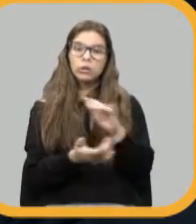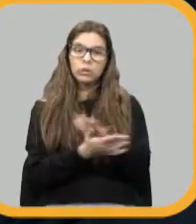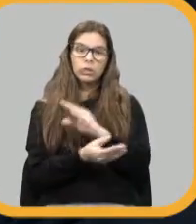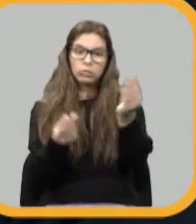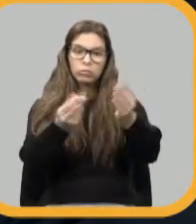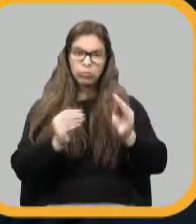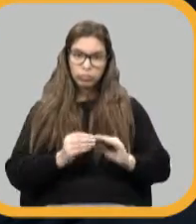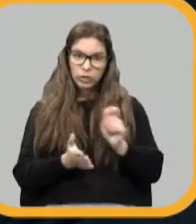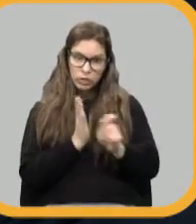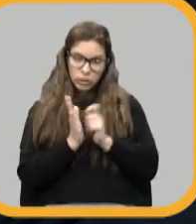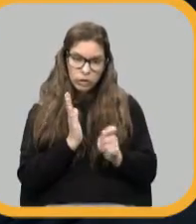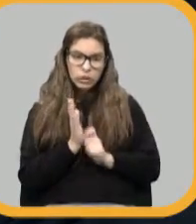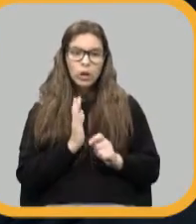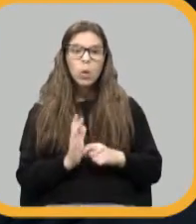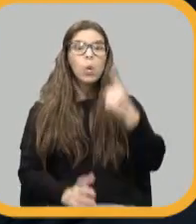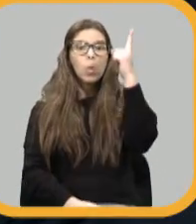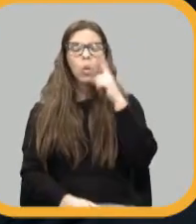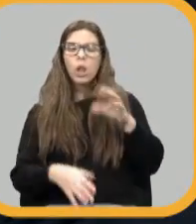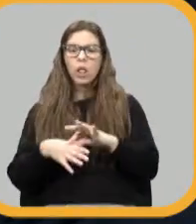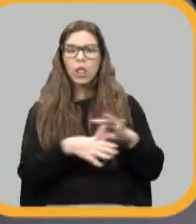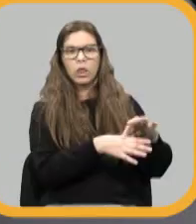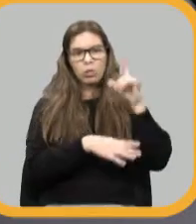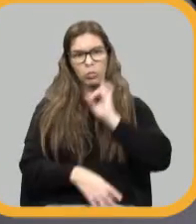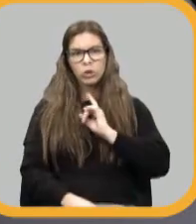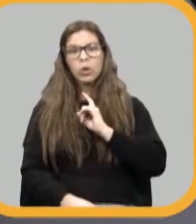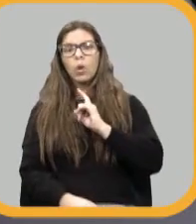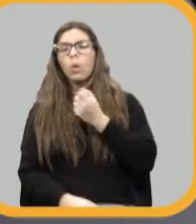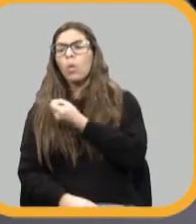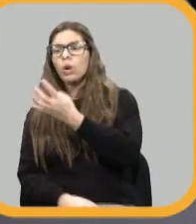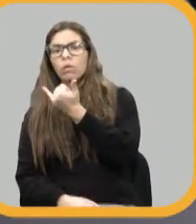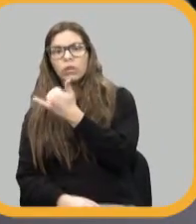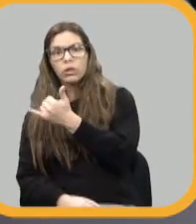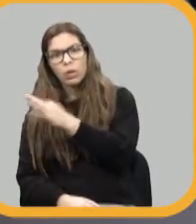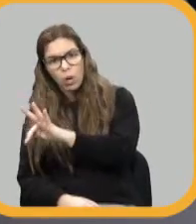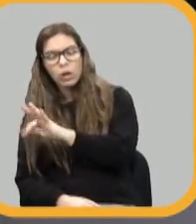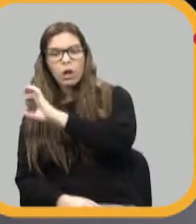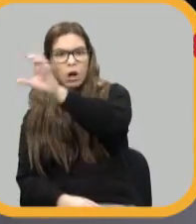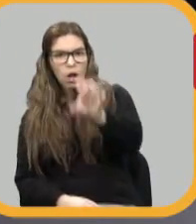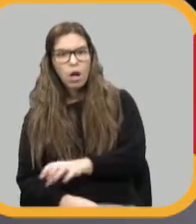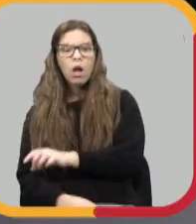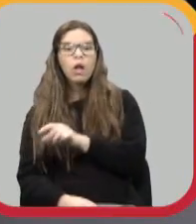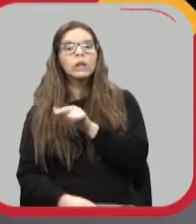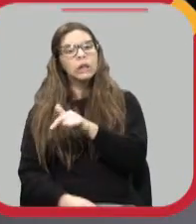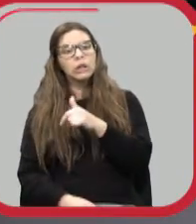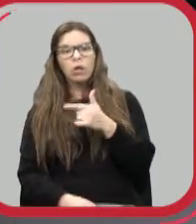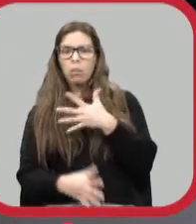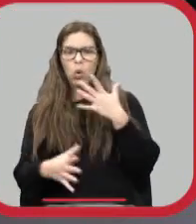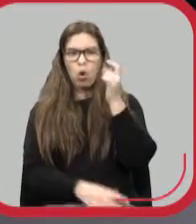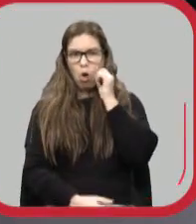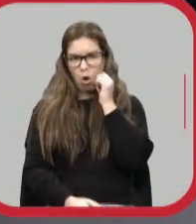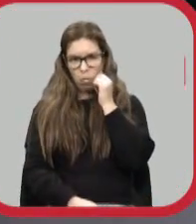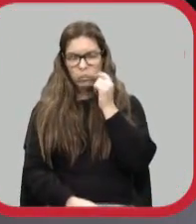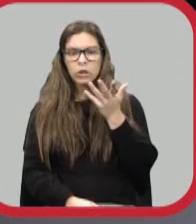mundo, só uma é liderada por uma mulher. Todas as outras, as 24, são lideradas por homens. E nós achamos que nesta história de